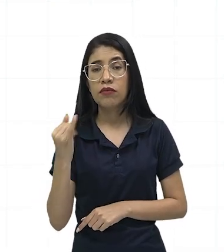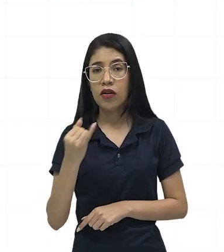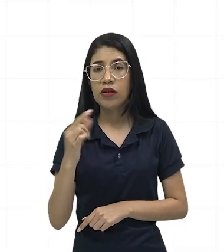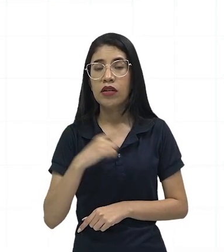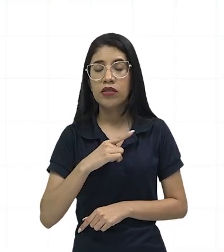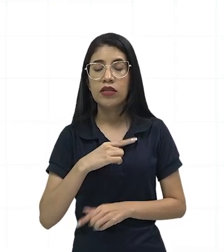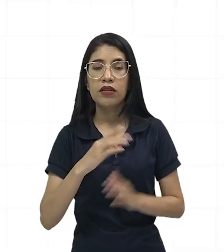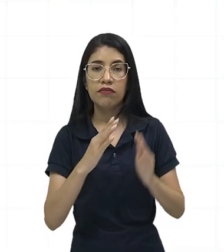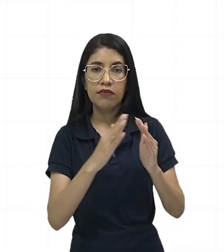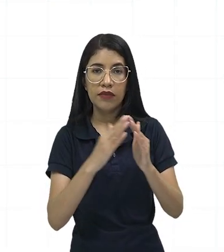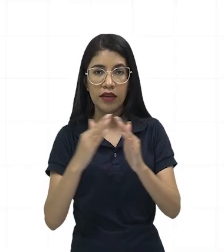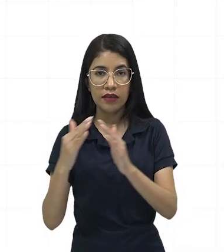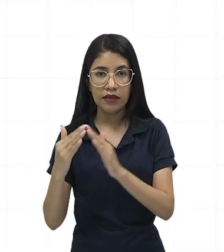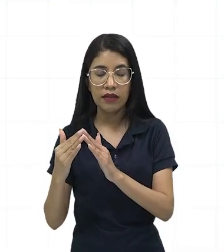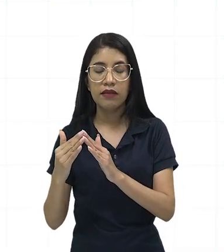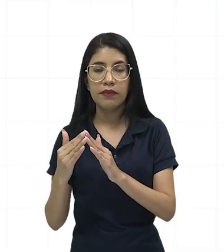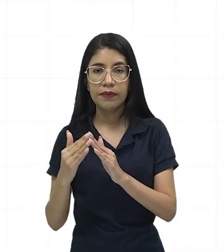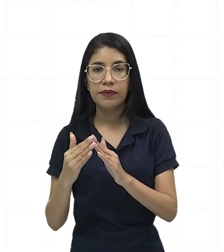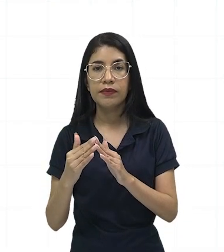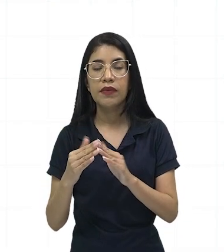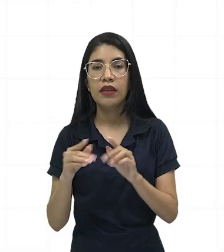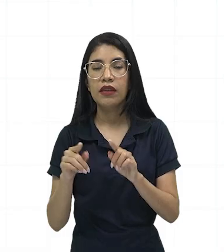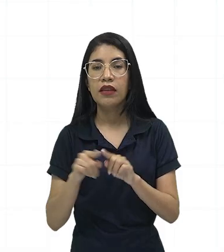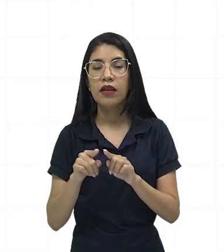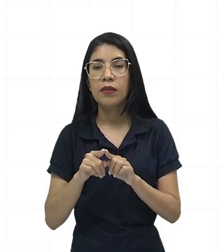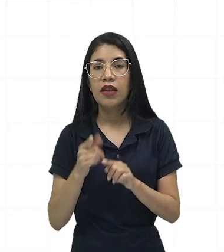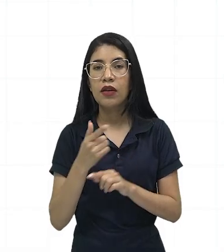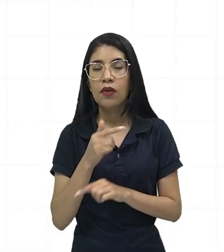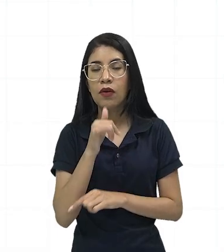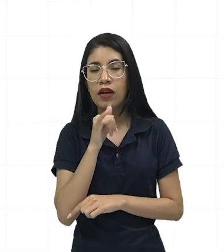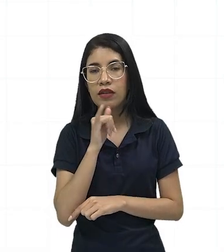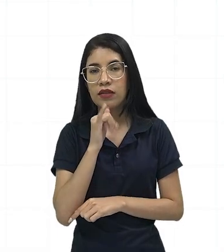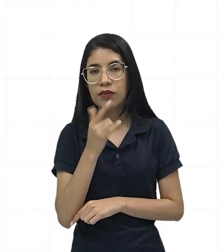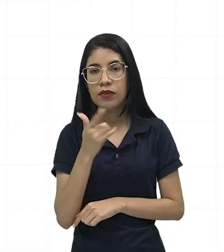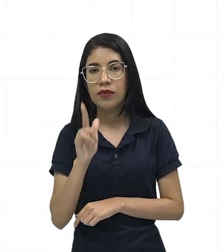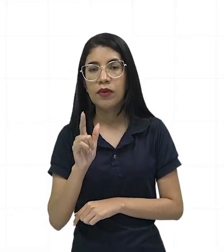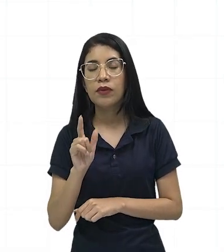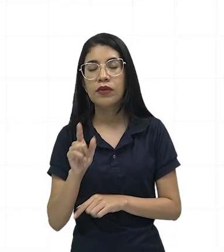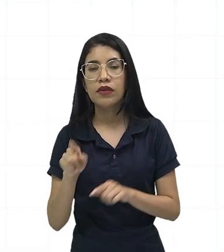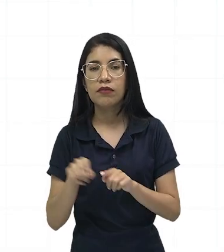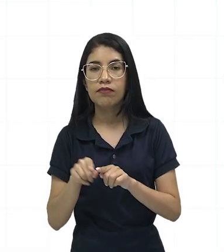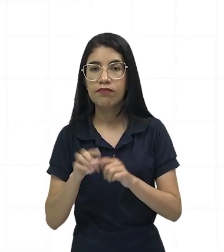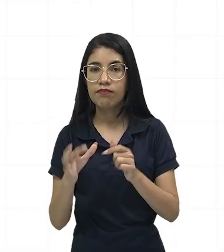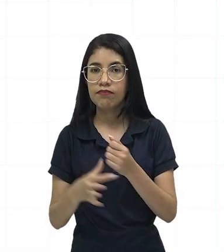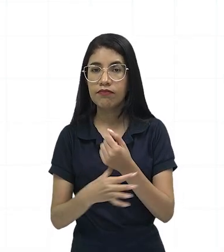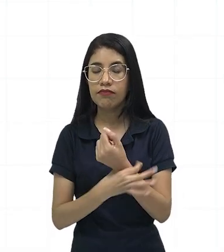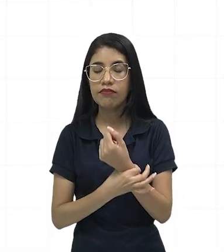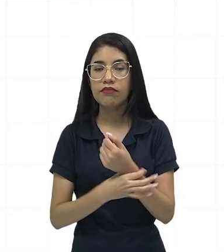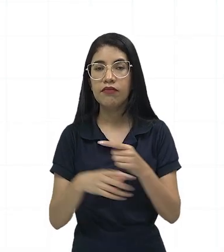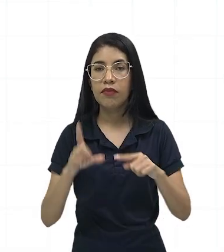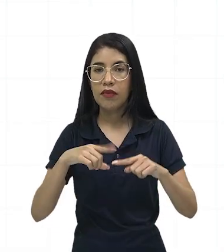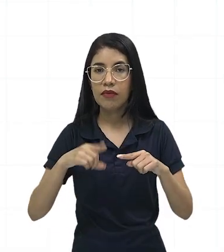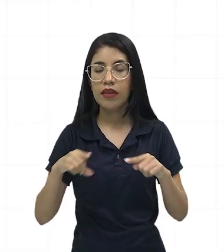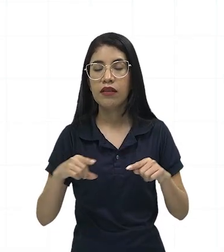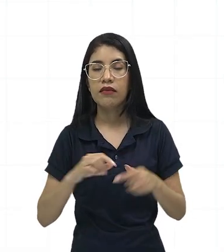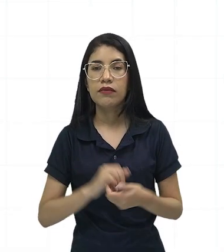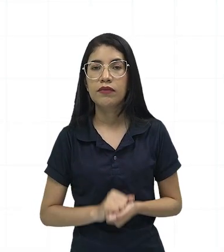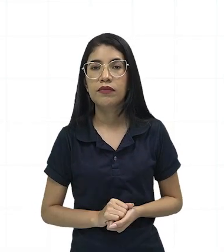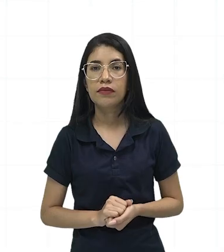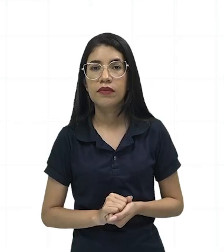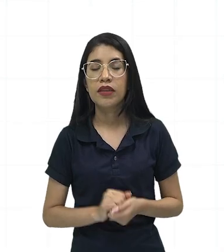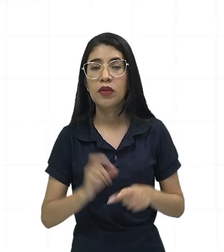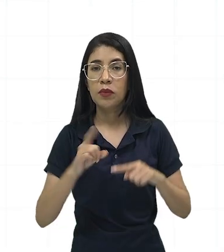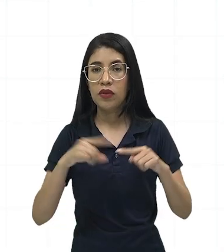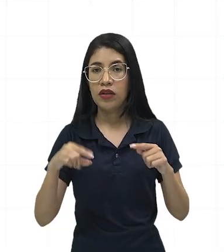né? É também outro exemplo de dispositivo de segurança. São esses dispositivos de